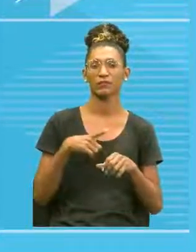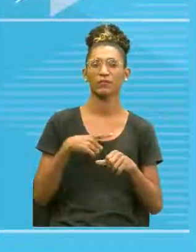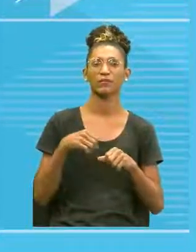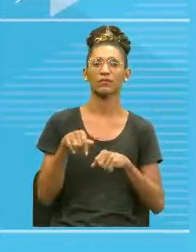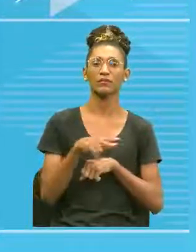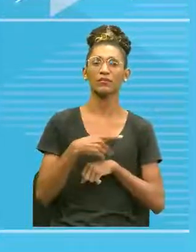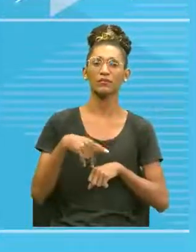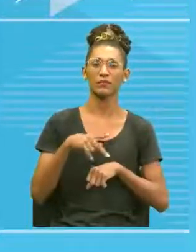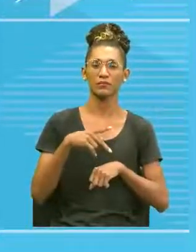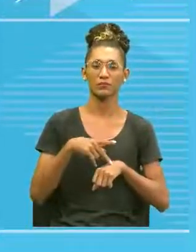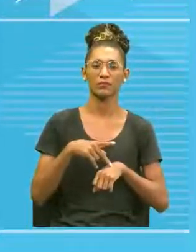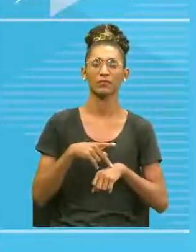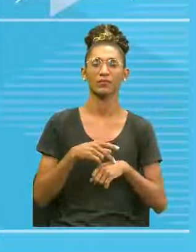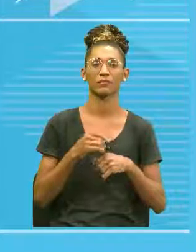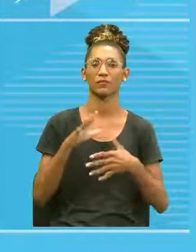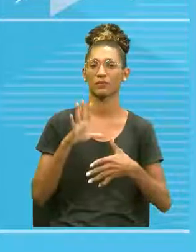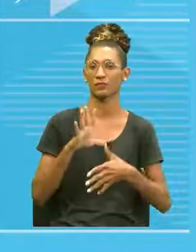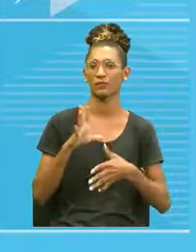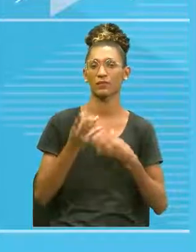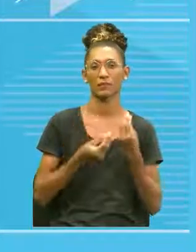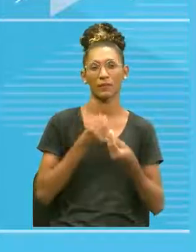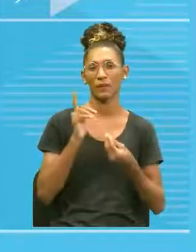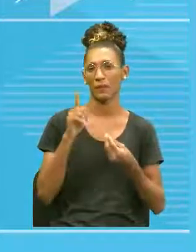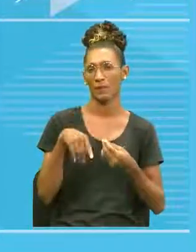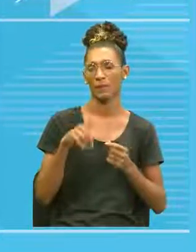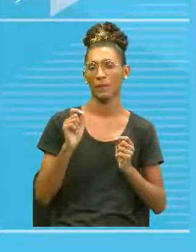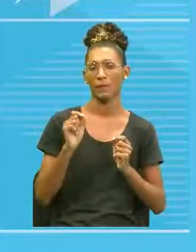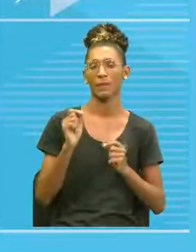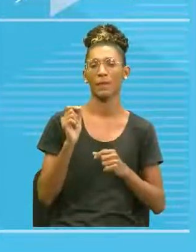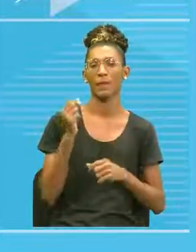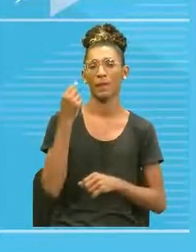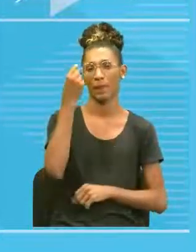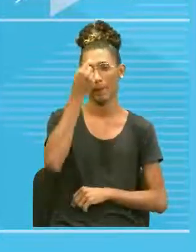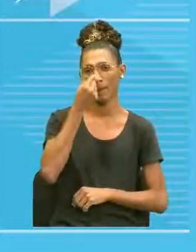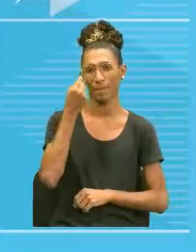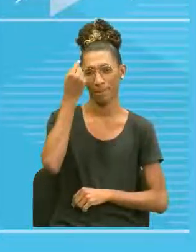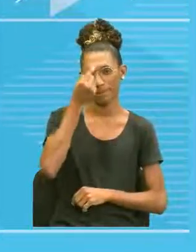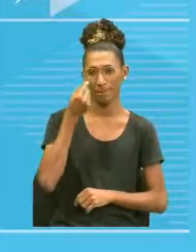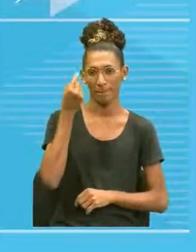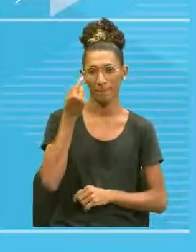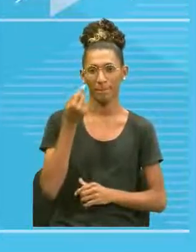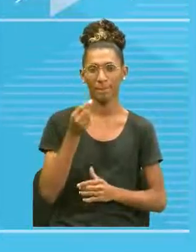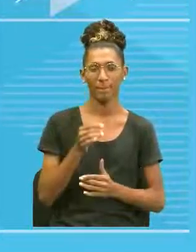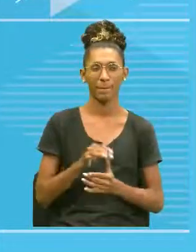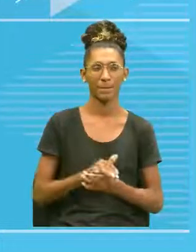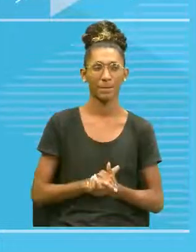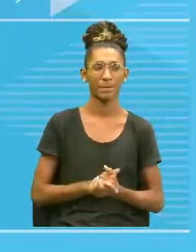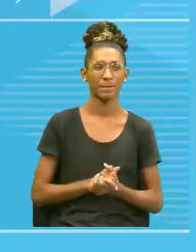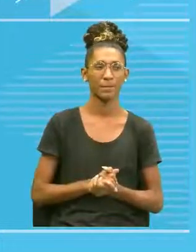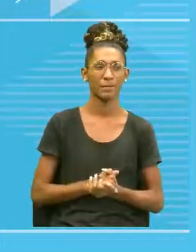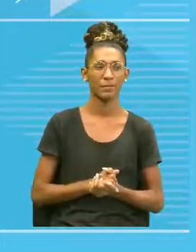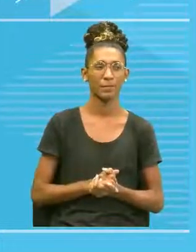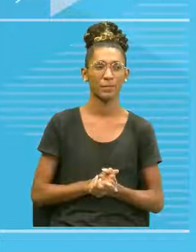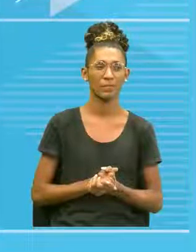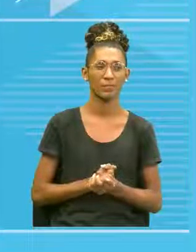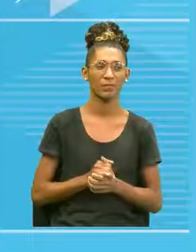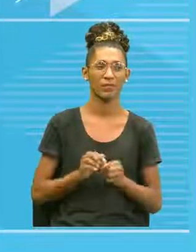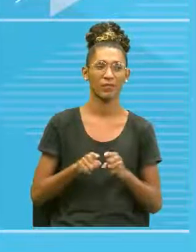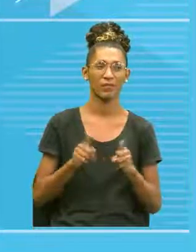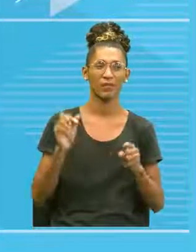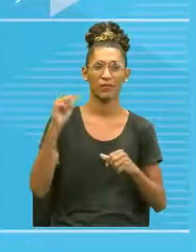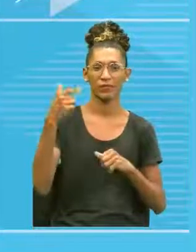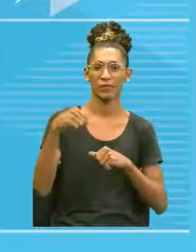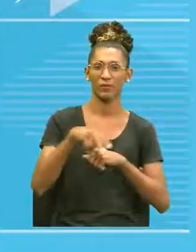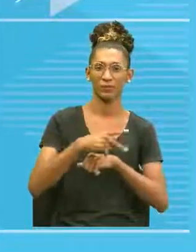que não tá na América é a Espanha né a Espanha e os outros